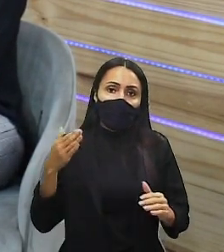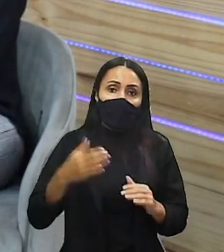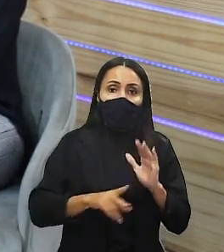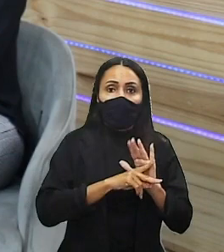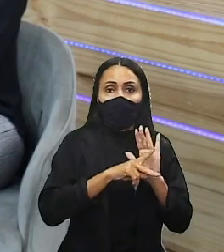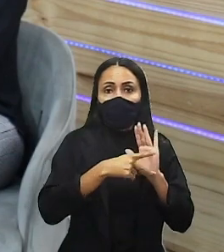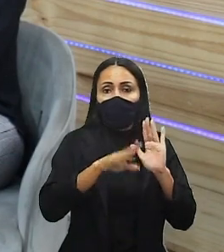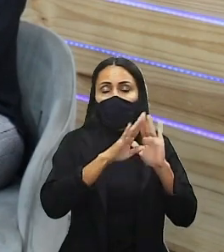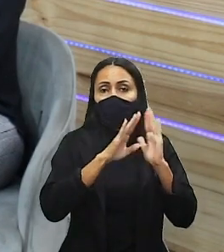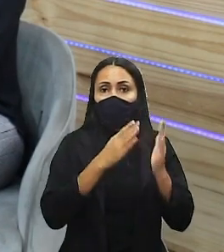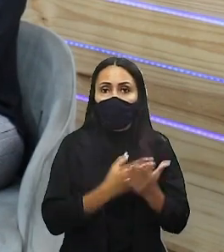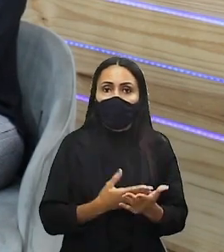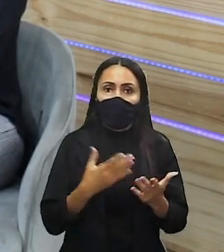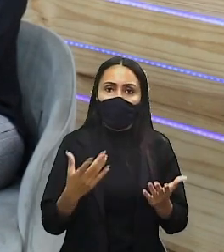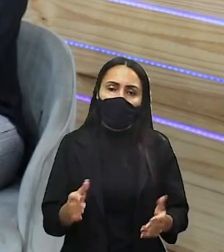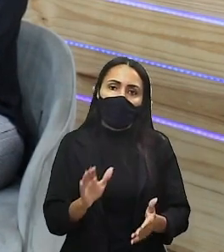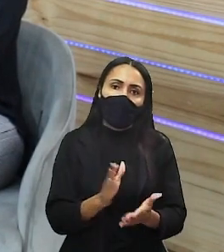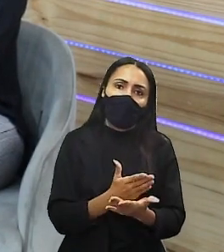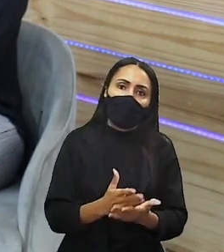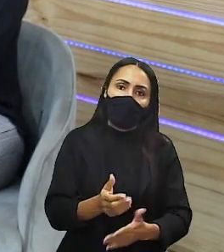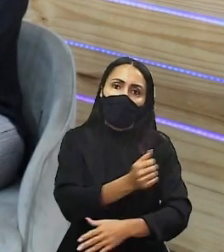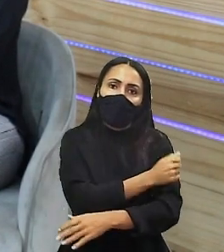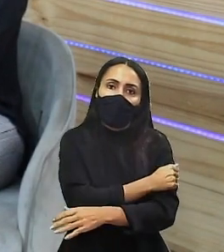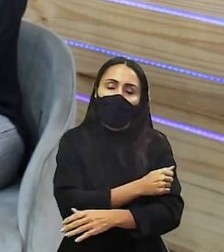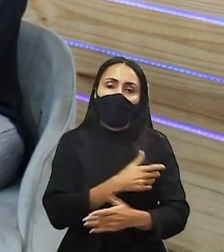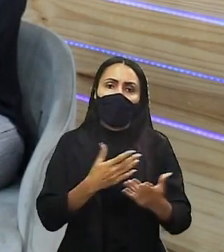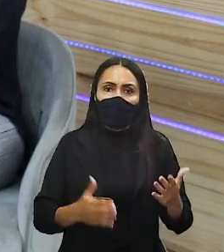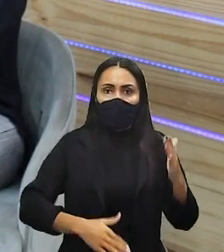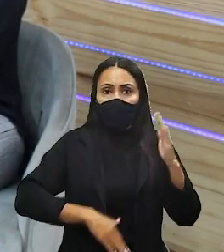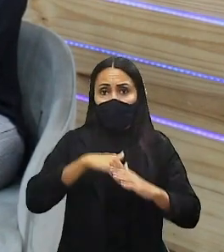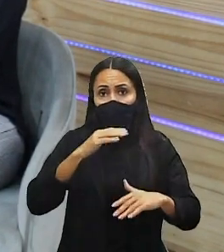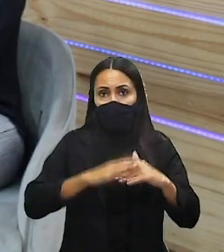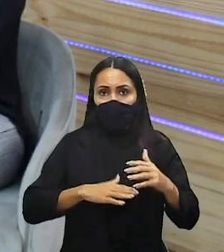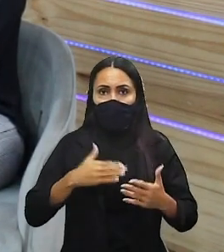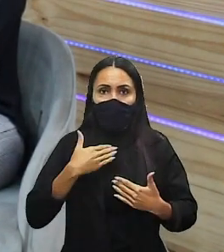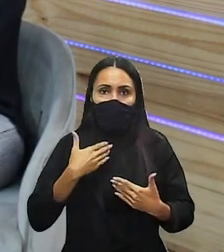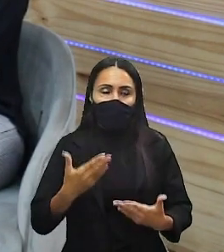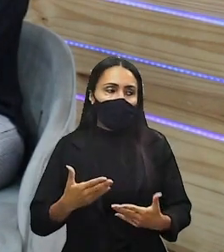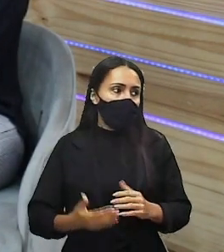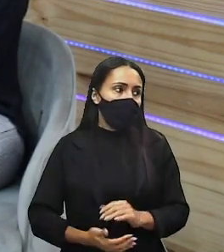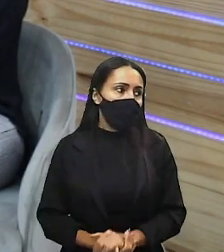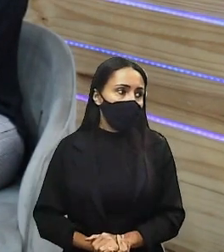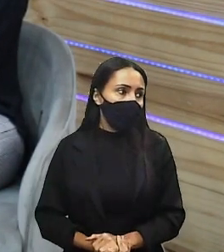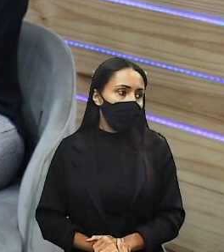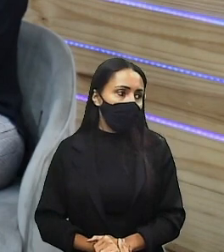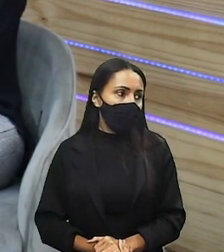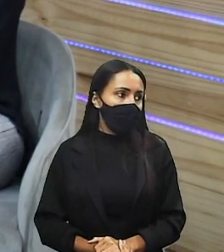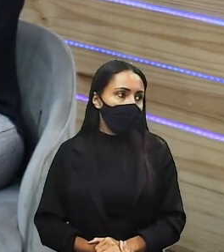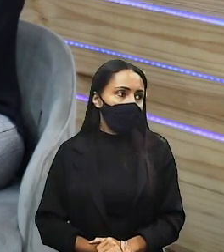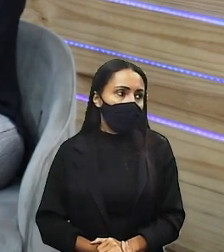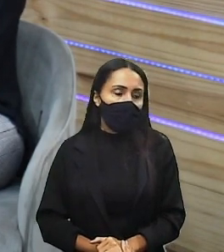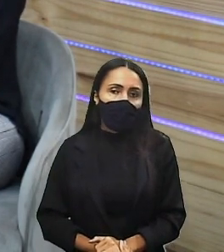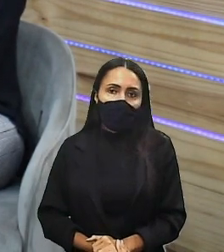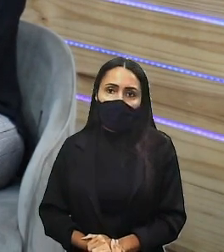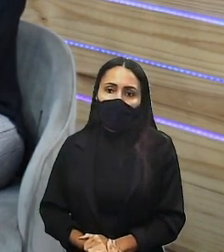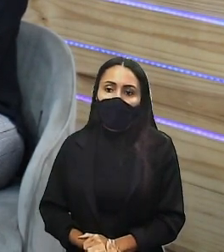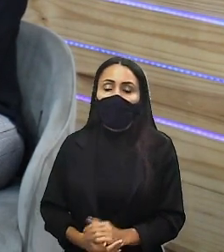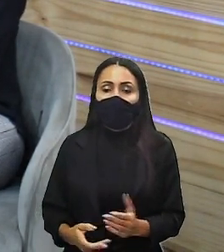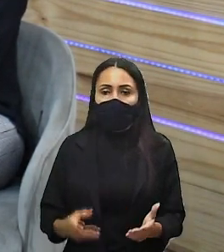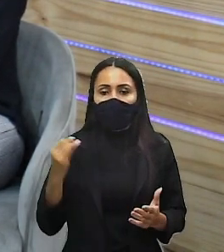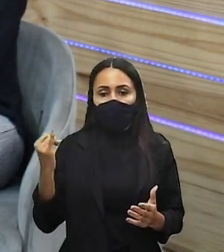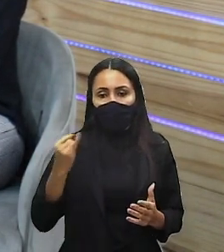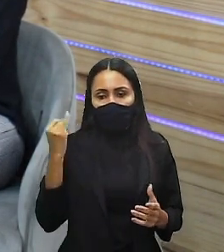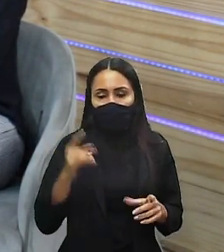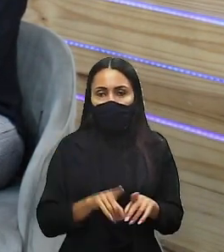que eu trabalhei, muitos alunos diziam, será que isso é profissão para mim? Eu estou achando tão interessante trabalhar aqui dentro. Eu acho muito interessante, já